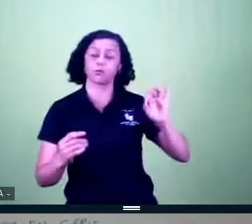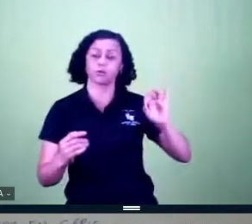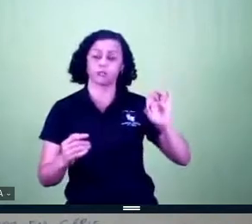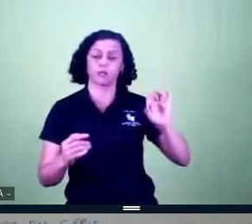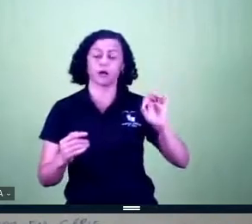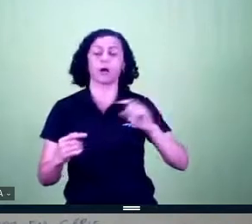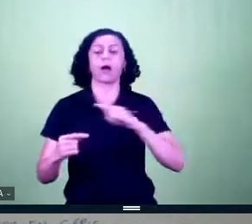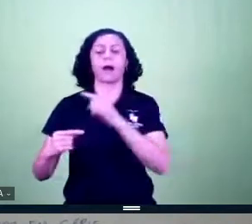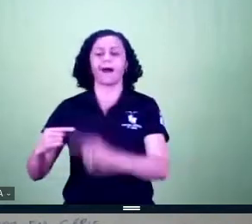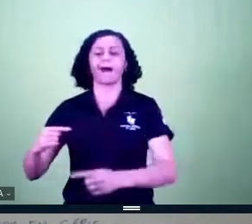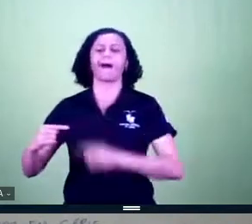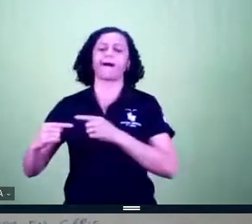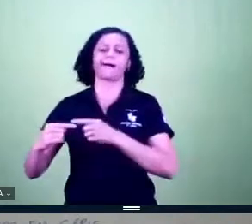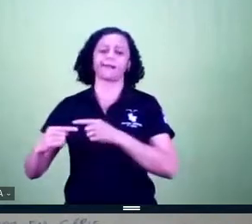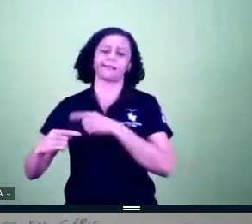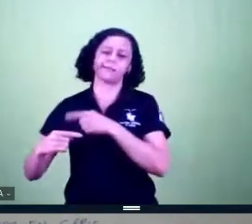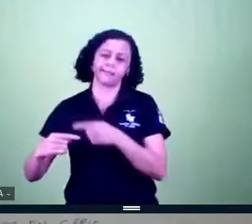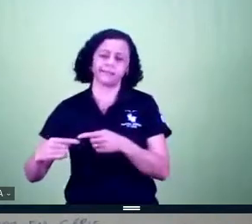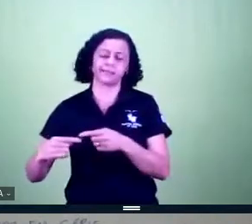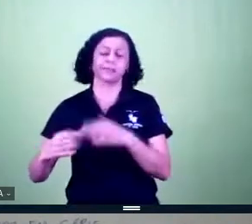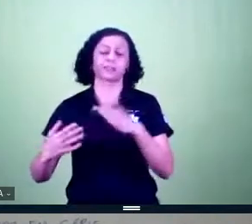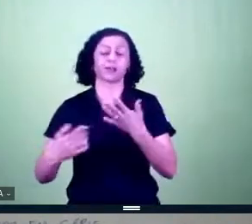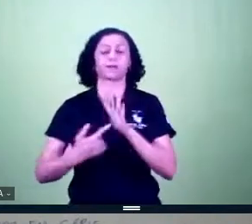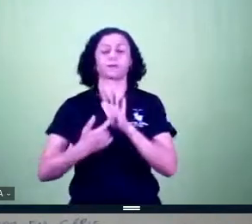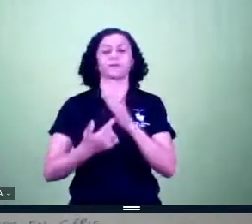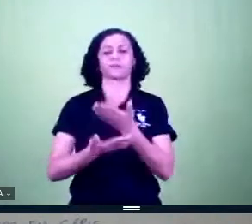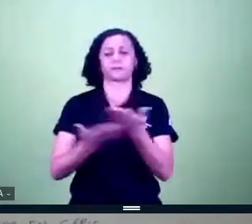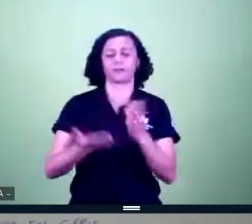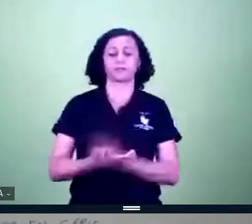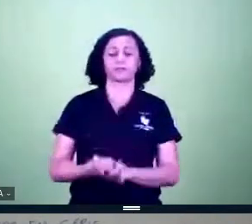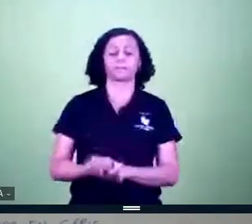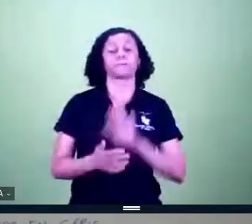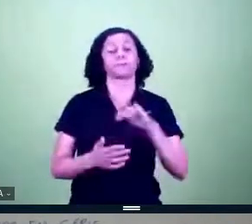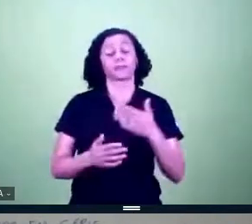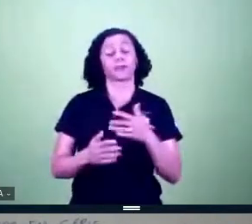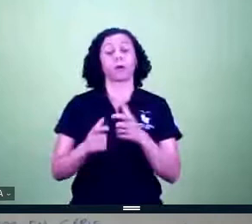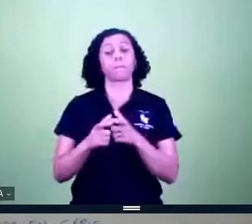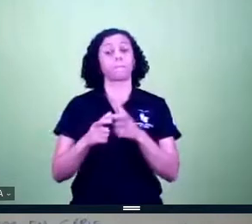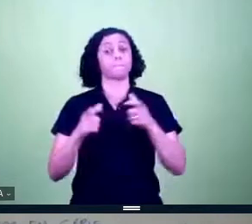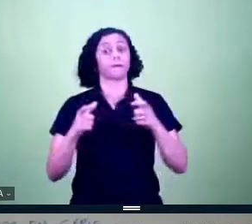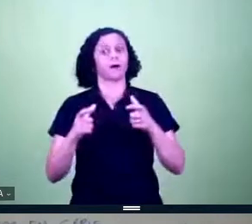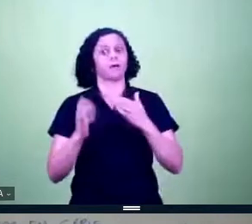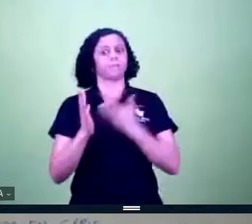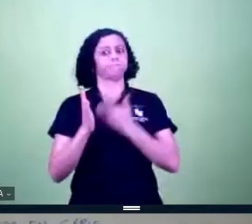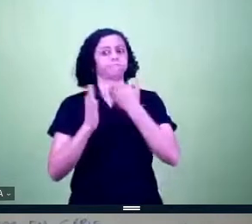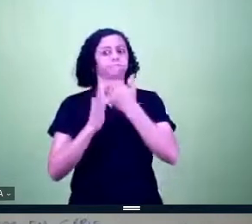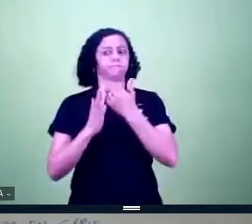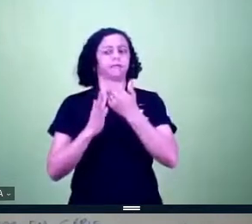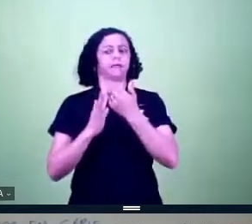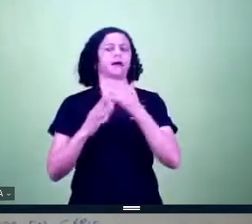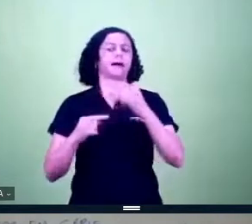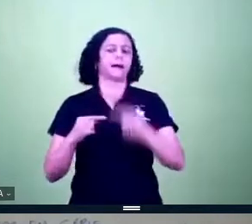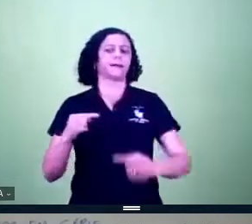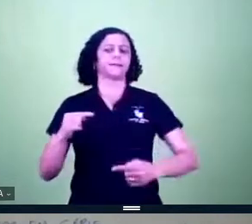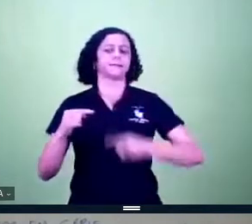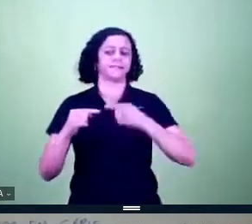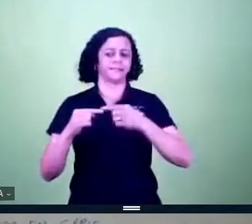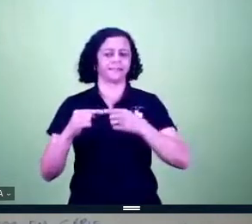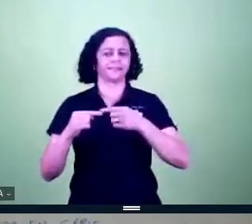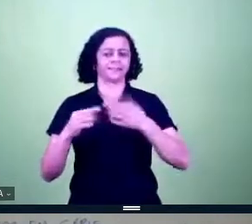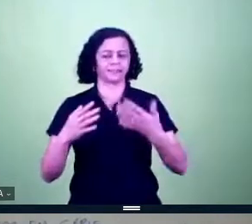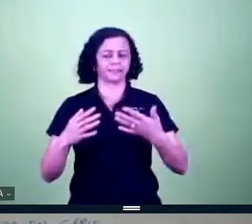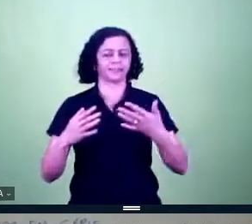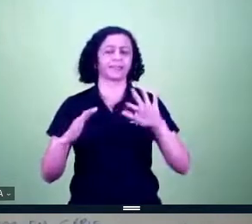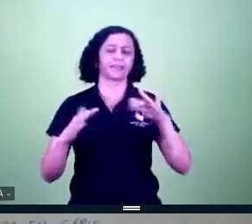atravessando. Ok? Isso eu quero mostrar para vocês. Então, quanto maior for a resistência, mais a tensão da fonte vai